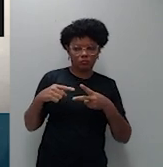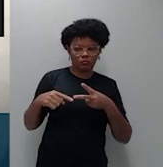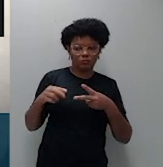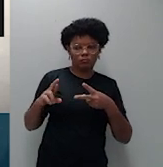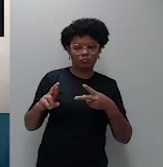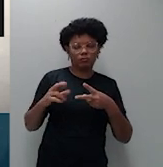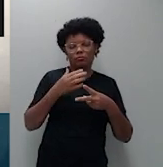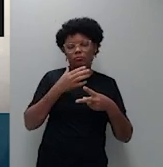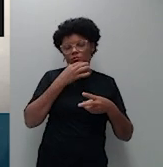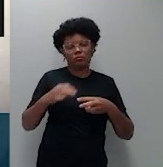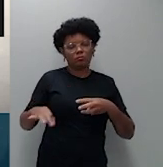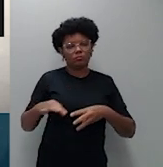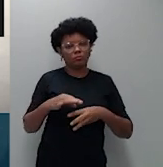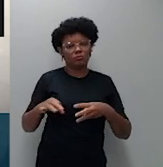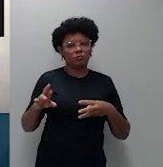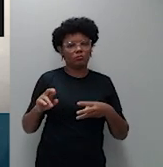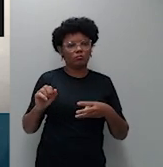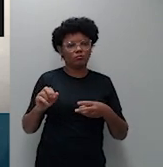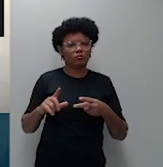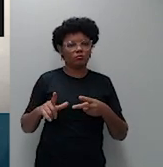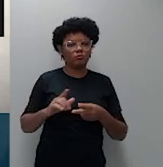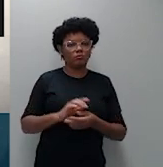vamos agora